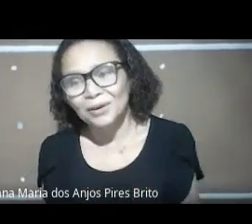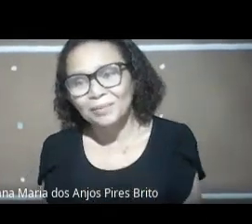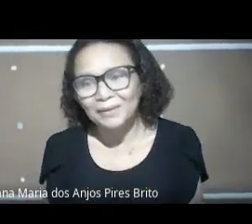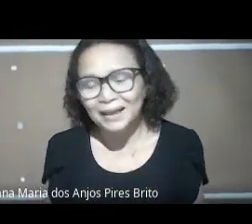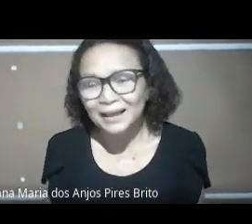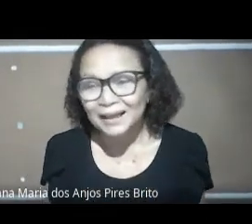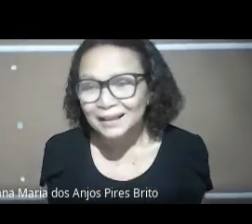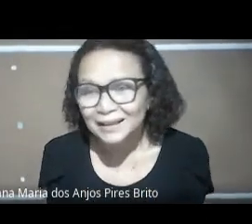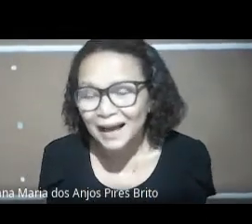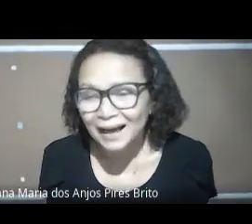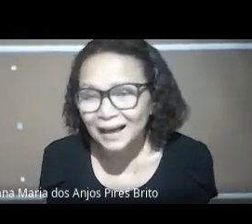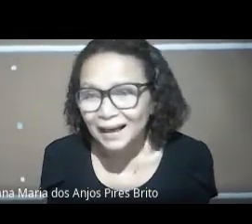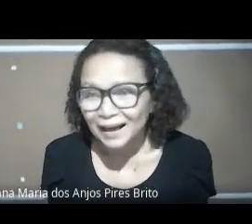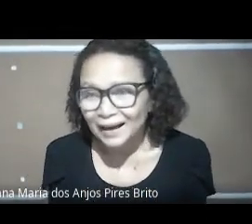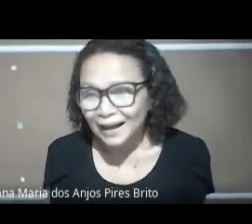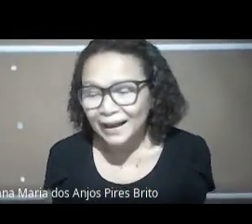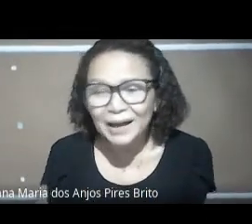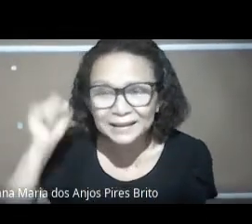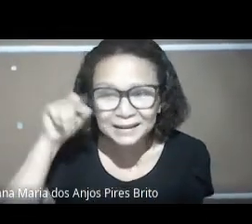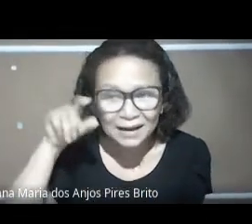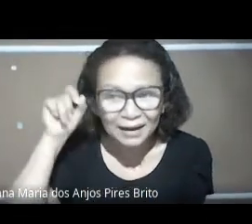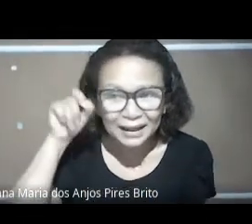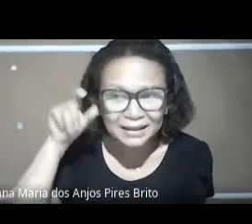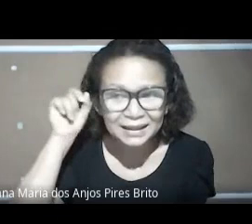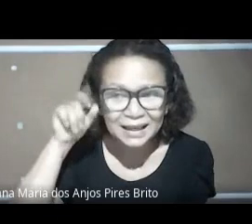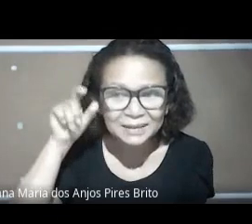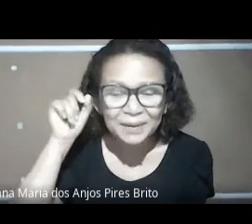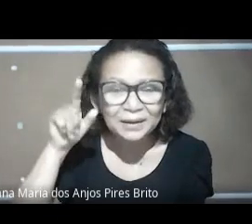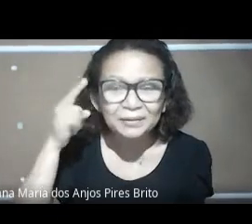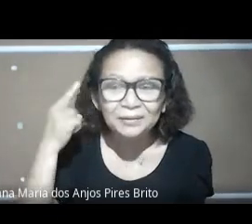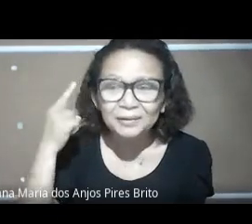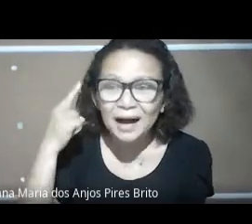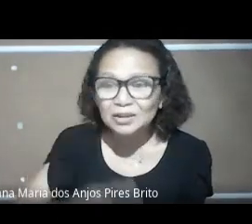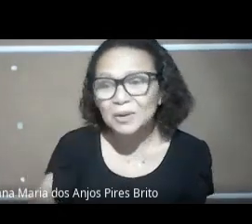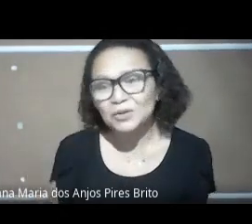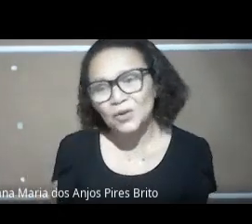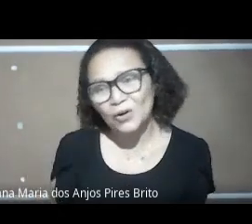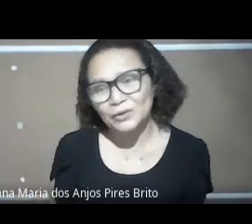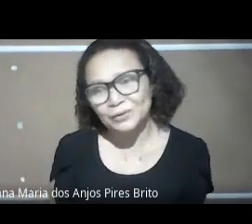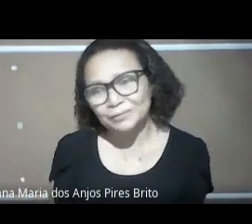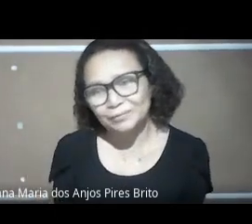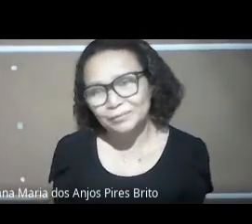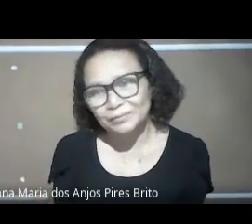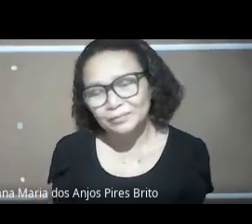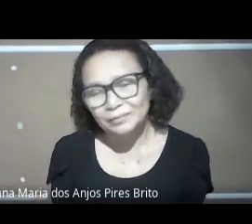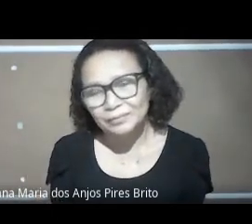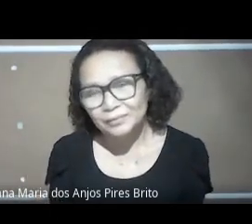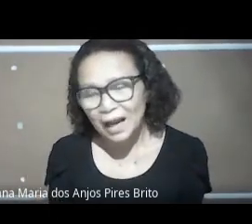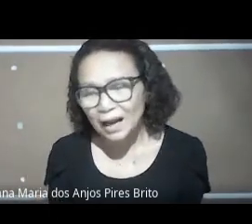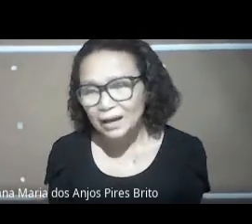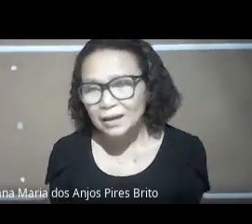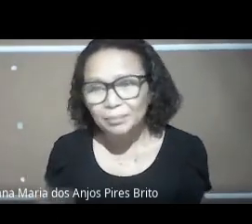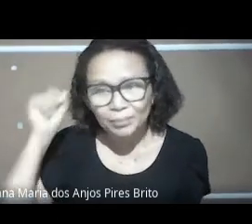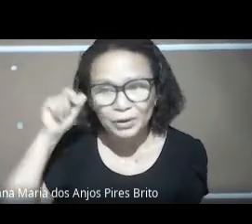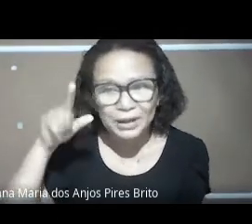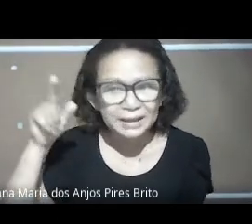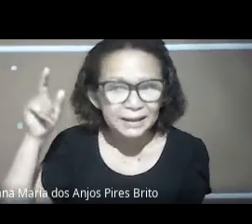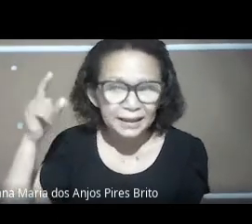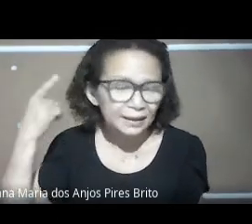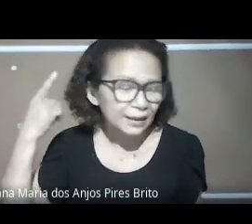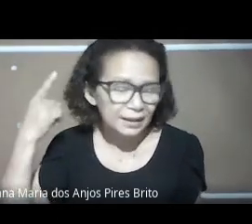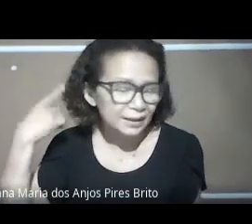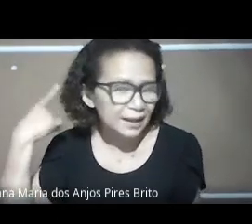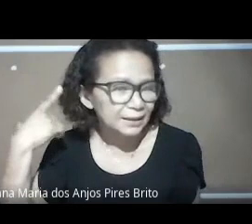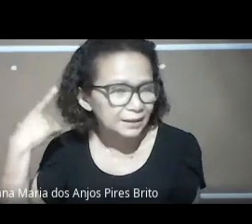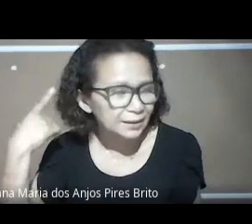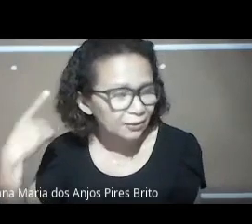Esse é um problema. Tá. Esse sinal aqui diz respeito aos meus olhos. Tá? Podia